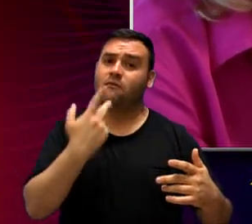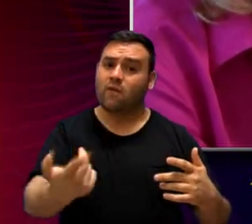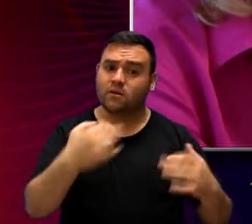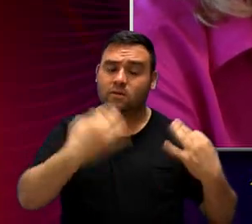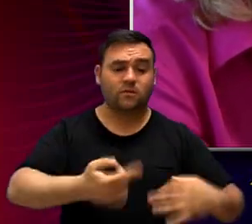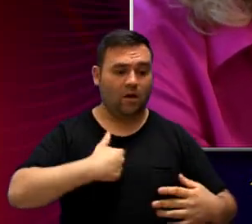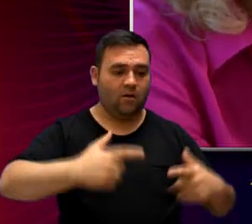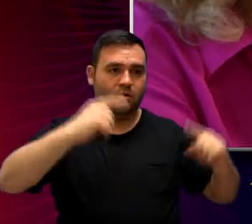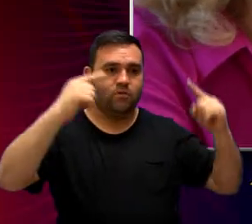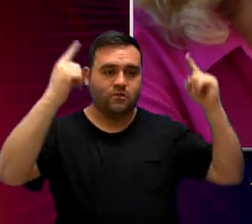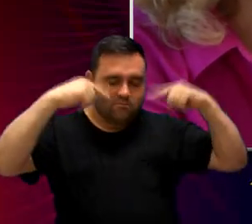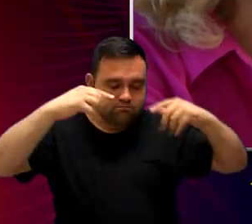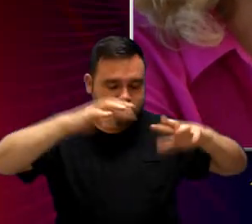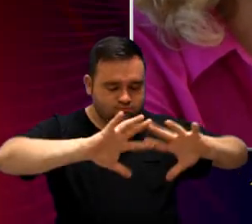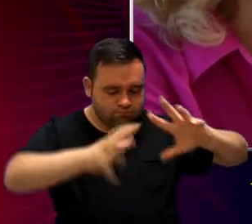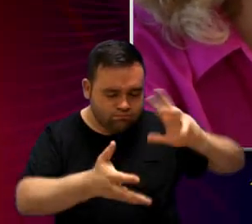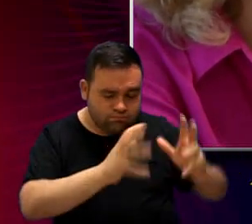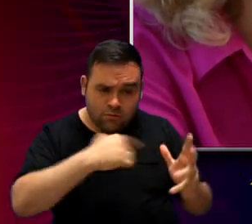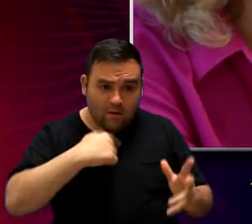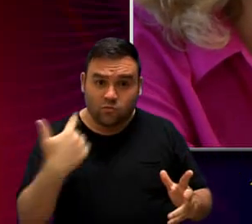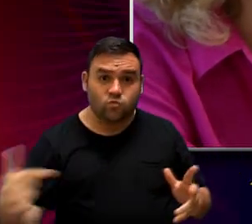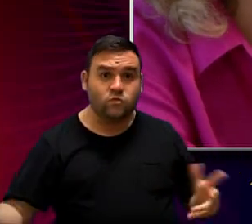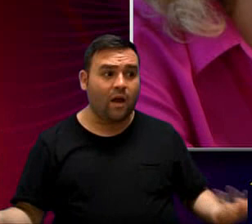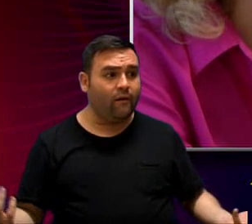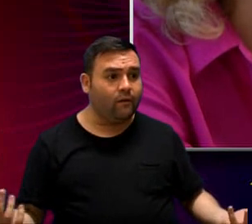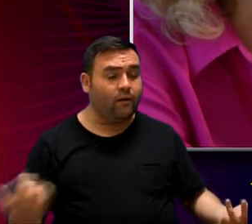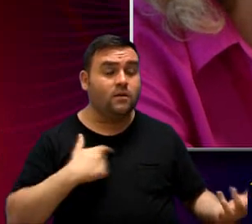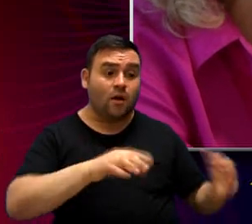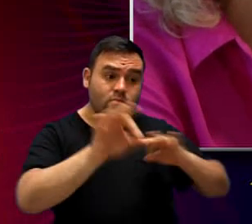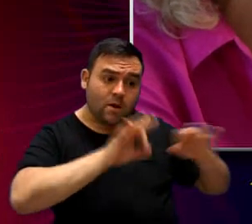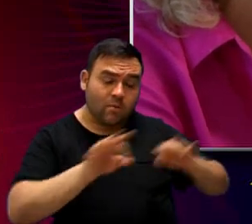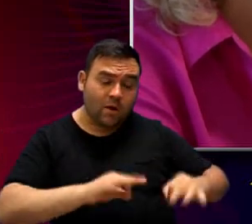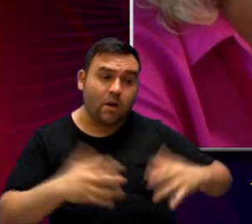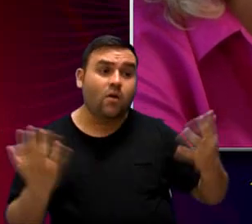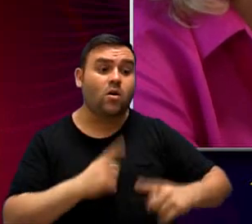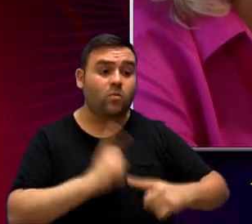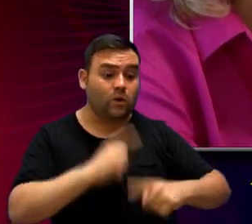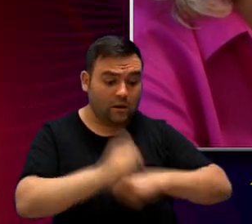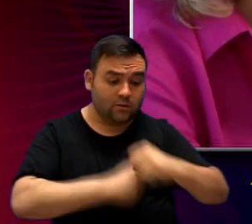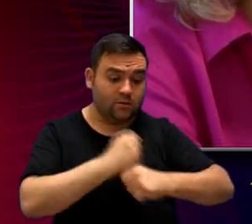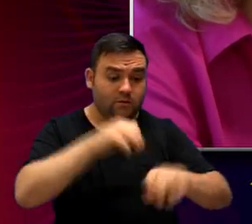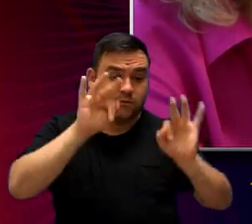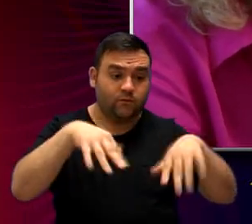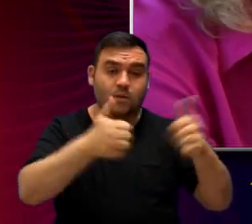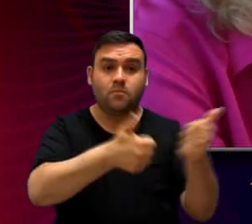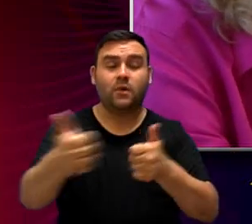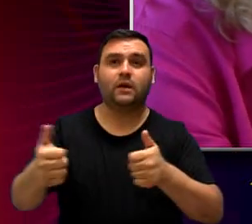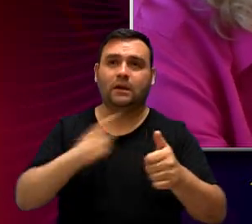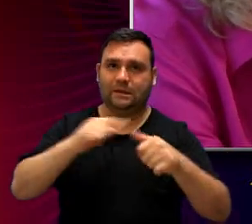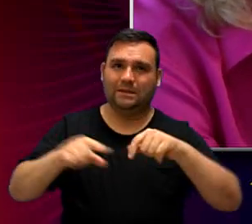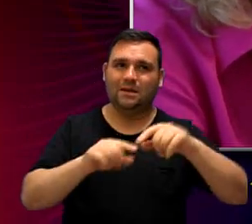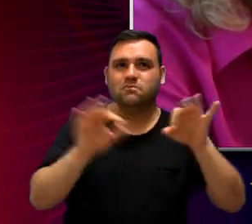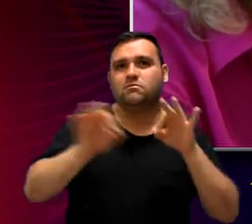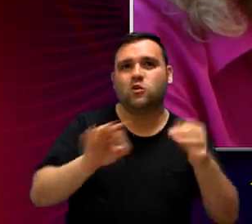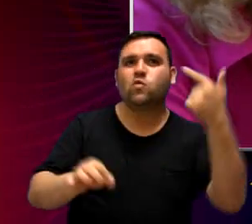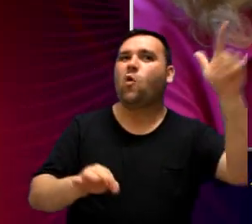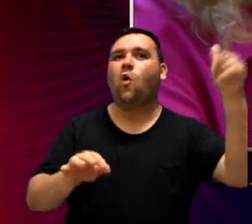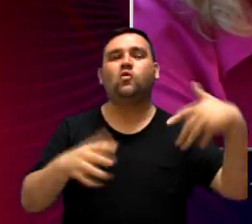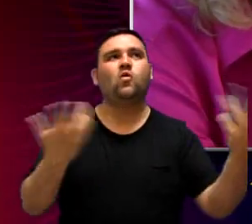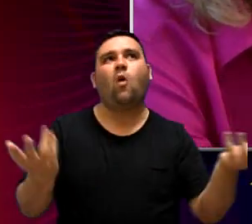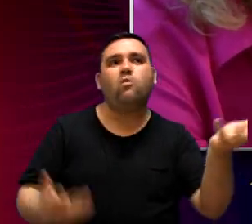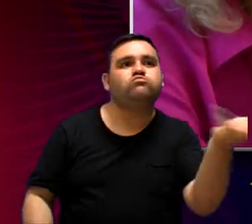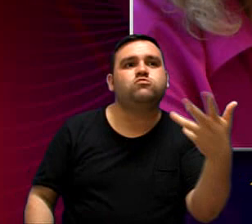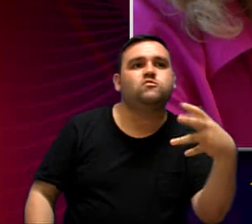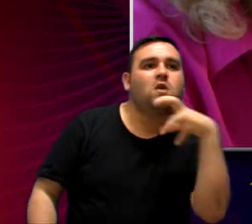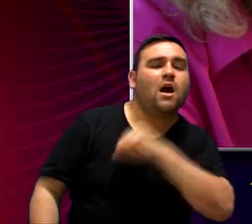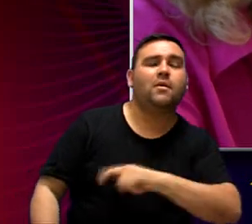sou vidente, eu não sei como que vai terminar. O que o senhor pretende fazer até o final do ano? Nós estamos tomando as providências para que o ano termine bem. Tem plano B? Tem